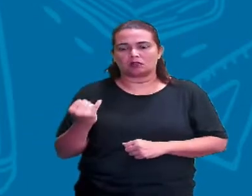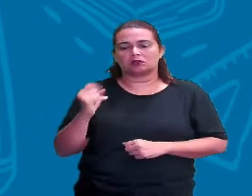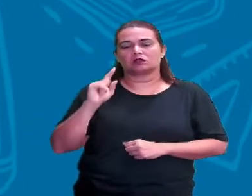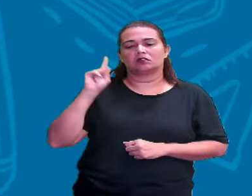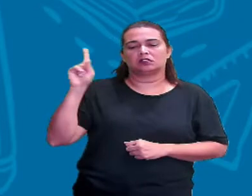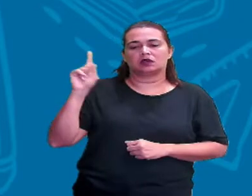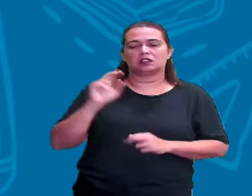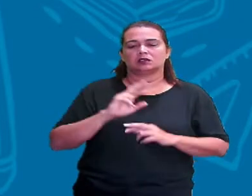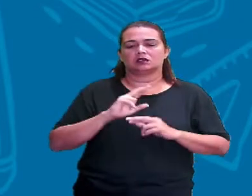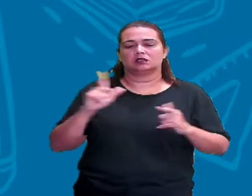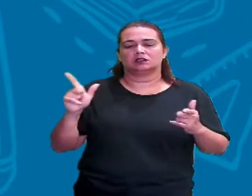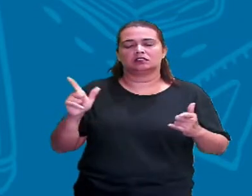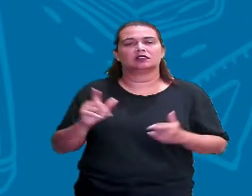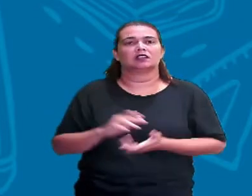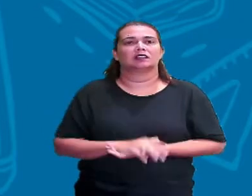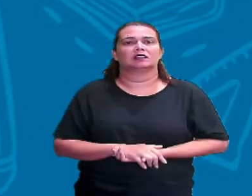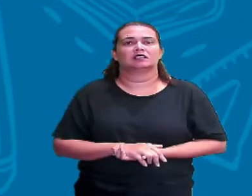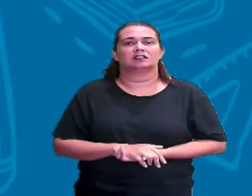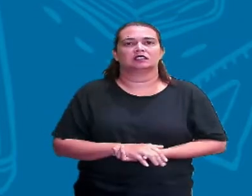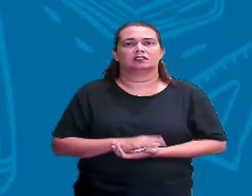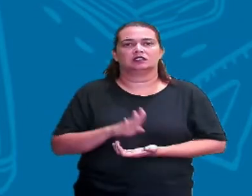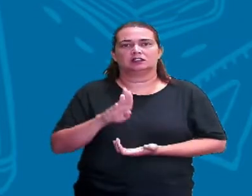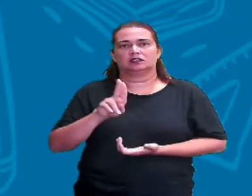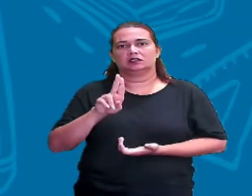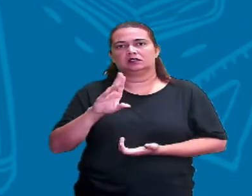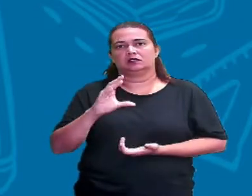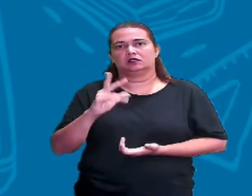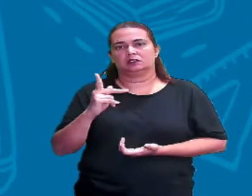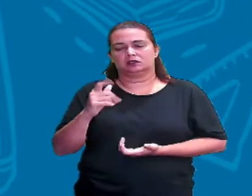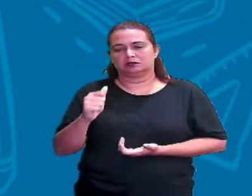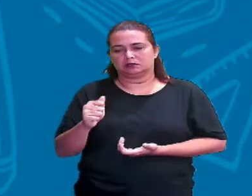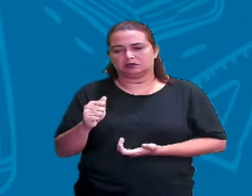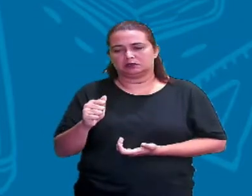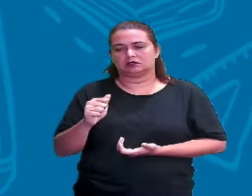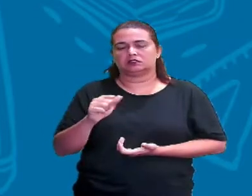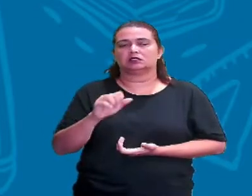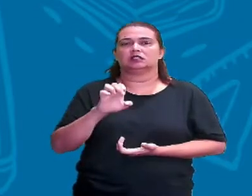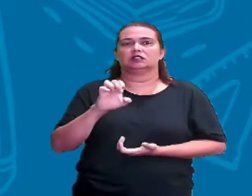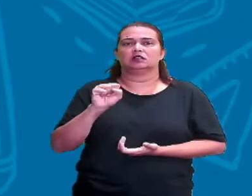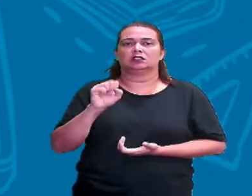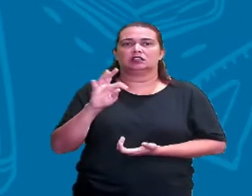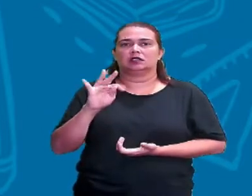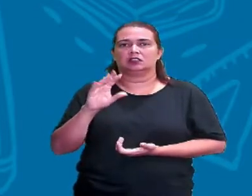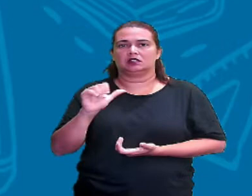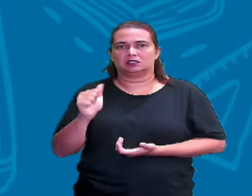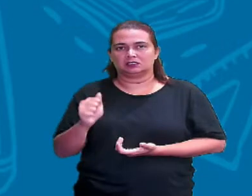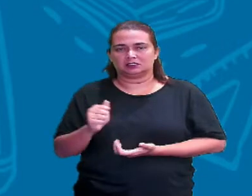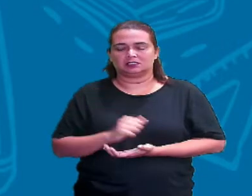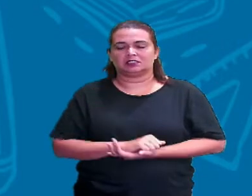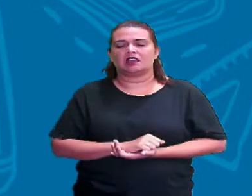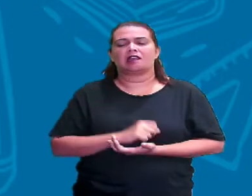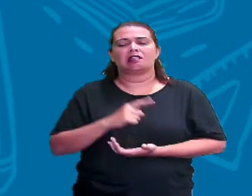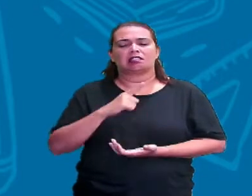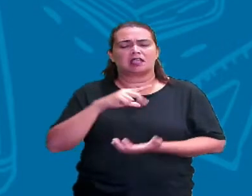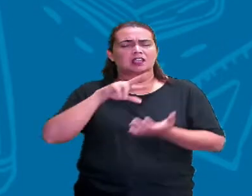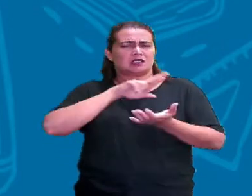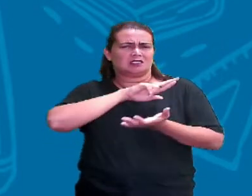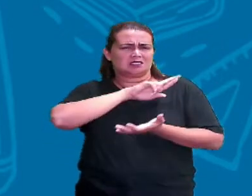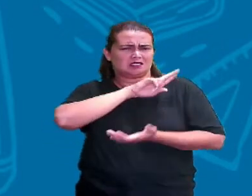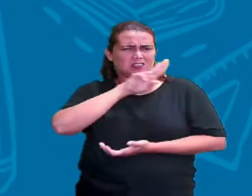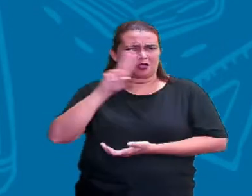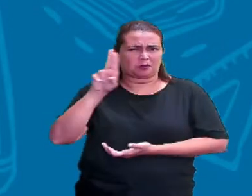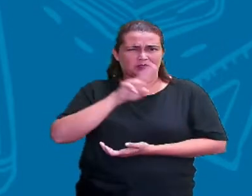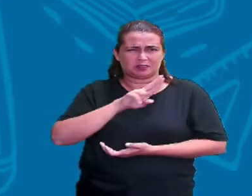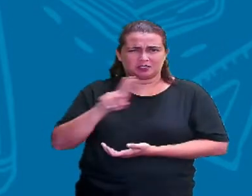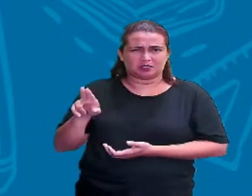e Estica, não é? A Mulher Maravilha é a Super Mulher. O Duro de Matar